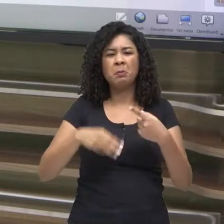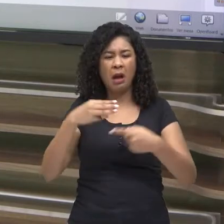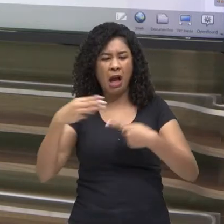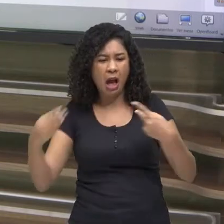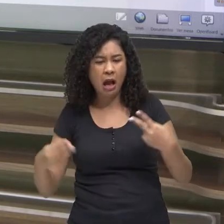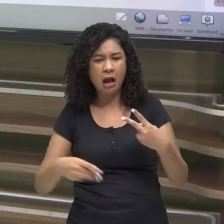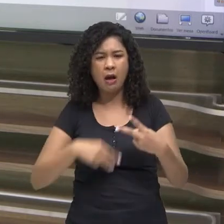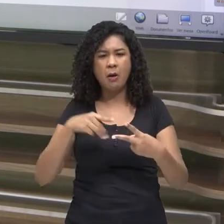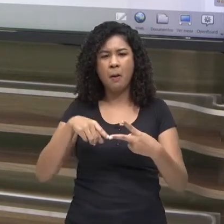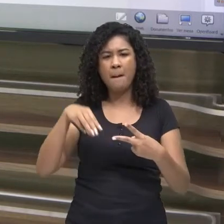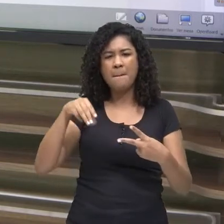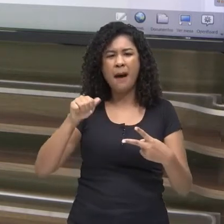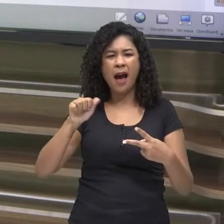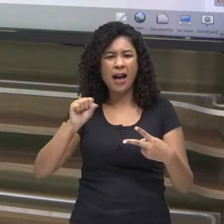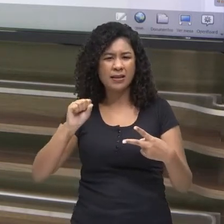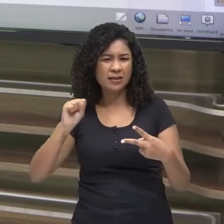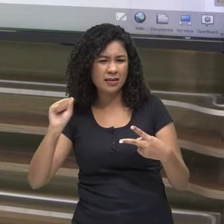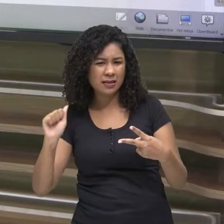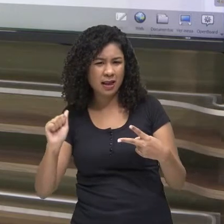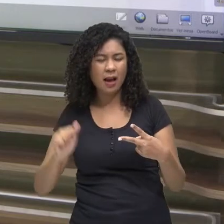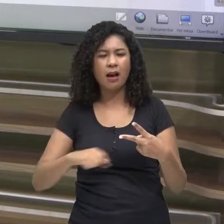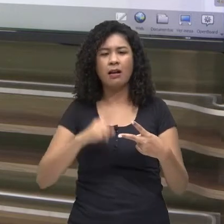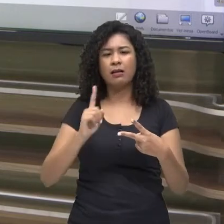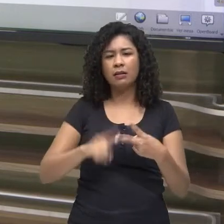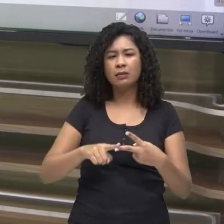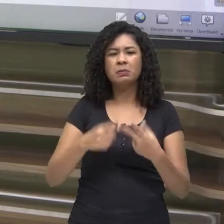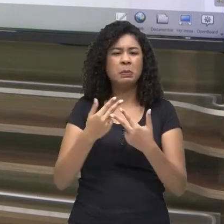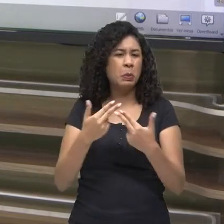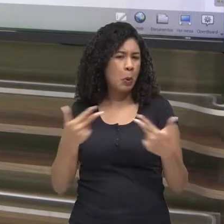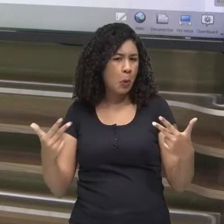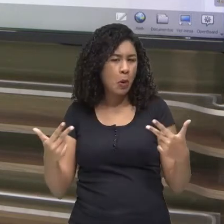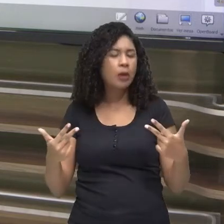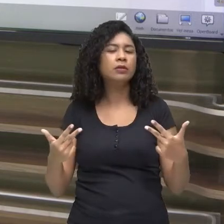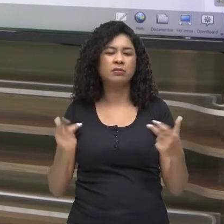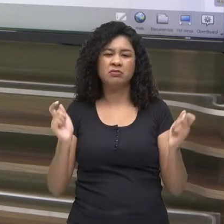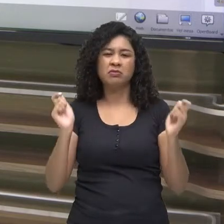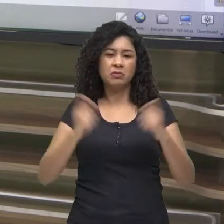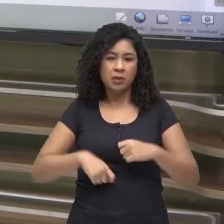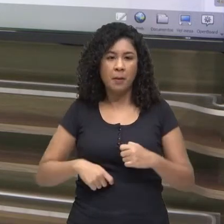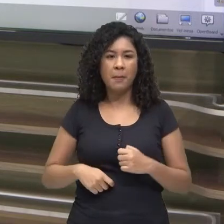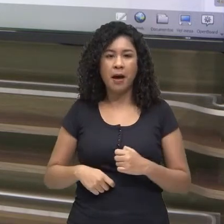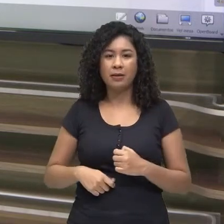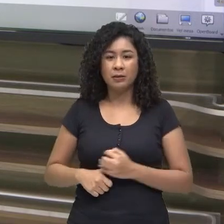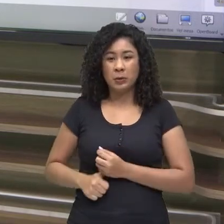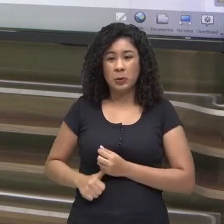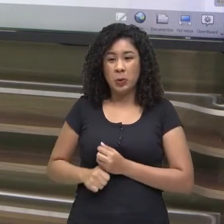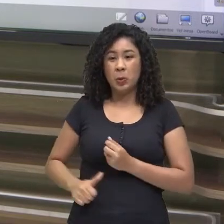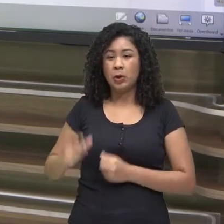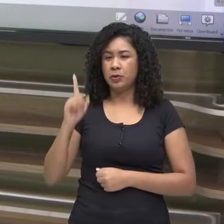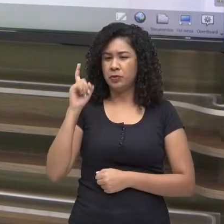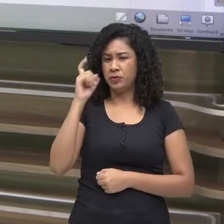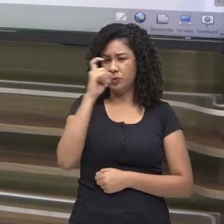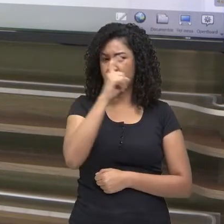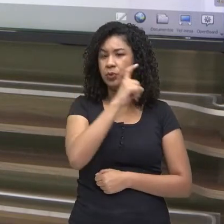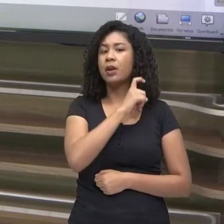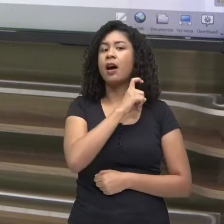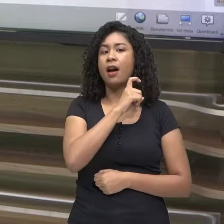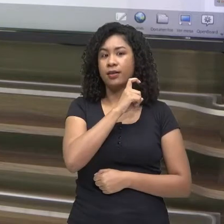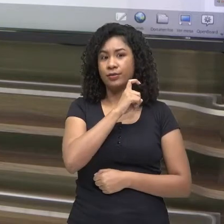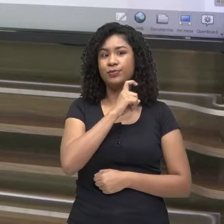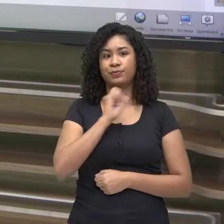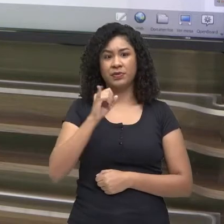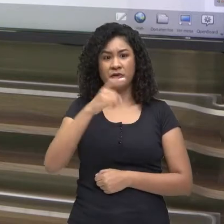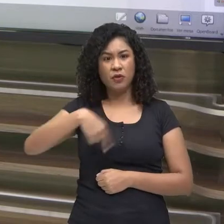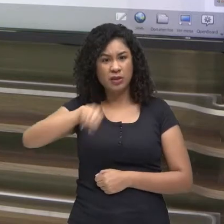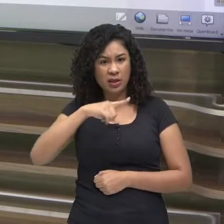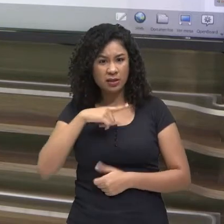você pode ter problemas de intestino preso. Então, quem já tem uma tendência a ter problemas de intestino preso,